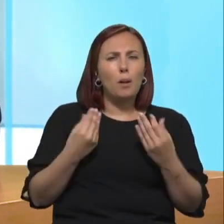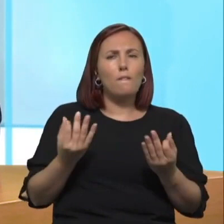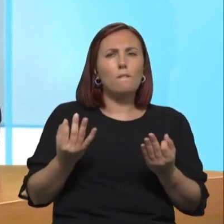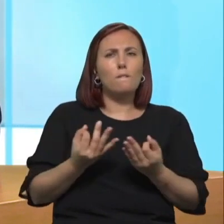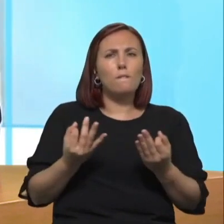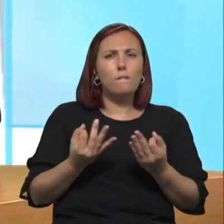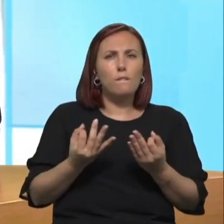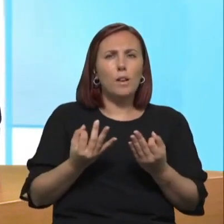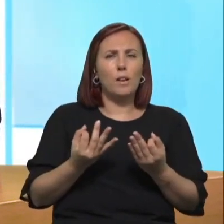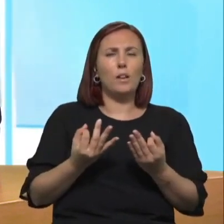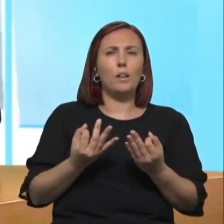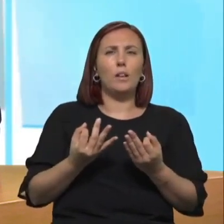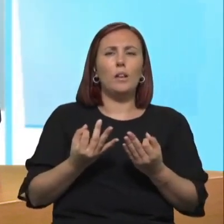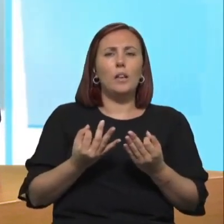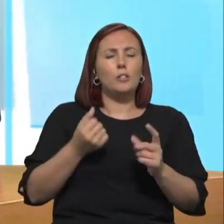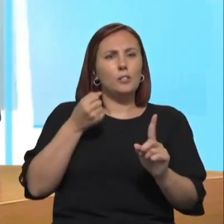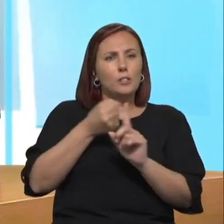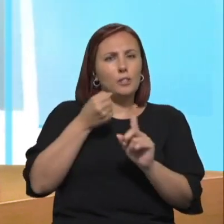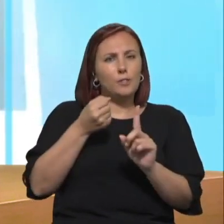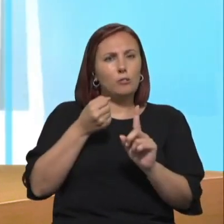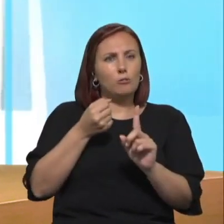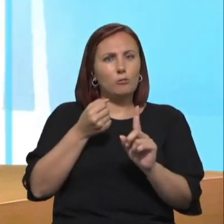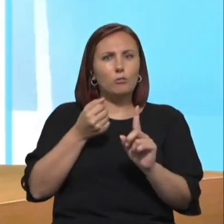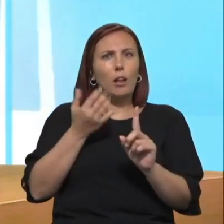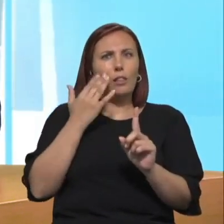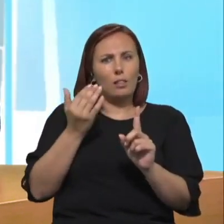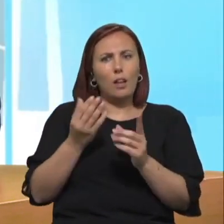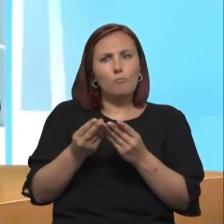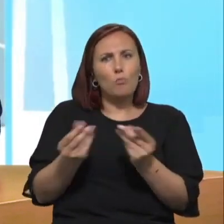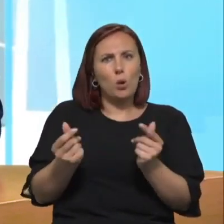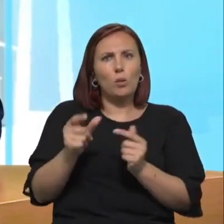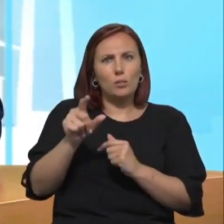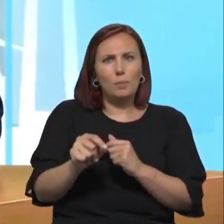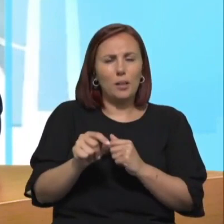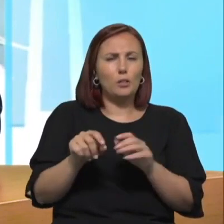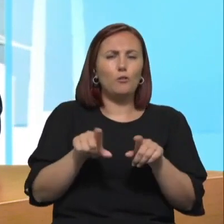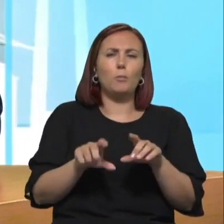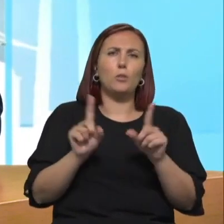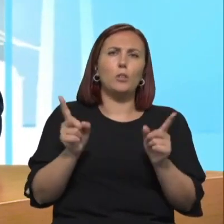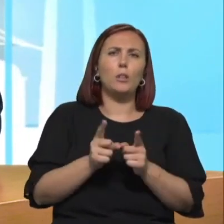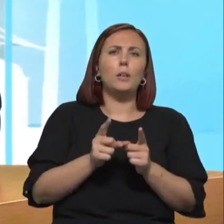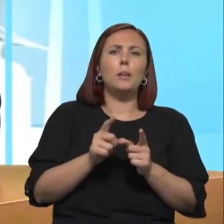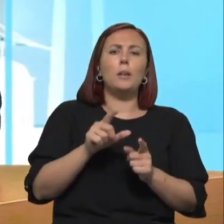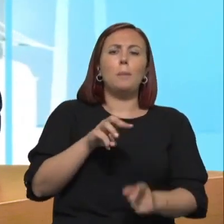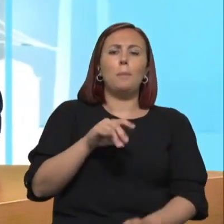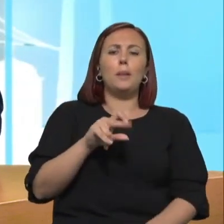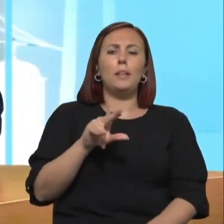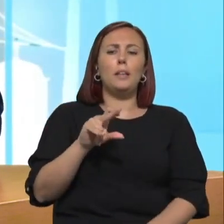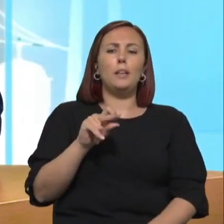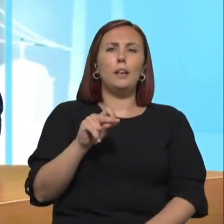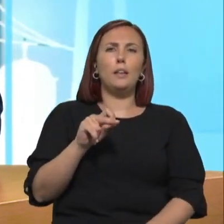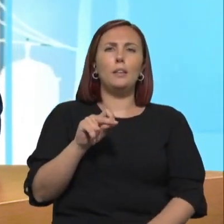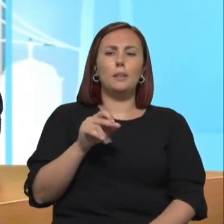de responder a desafios muito concretos. De uma forma muito sintética, a Maria Lourdes Pintacilgo teve sempre